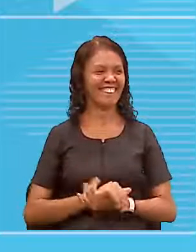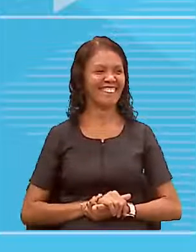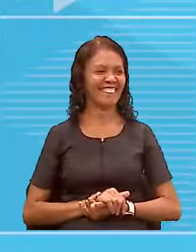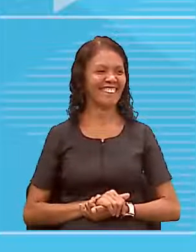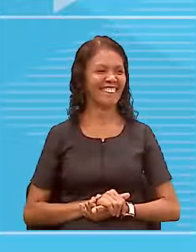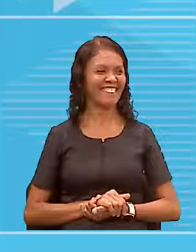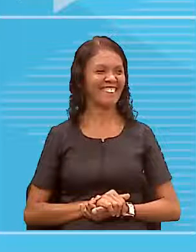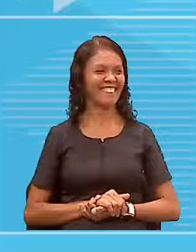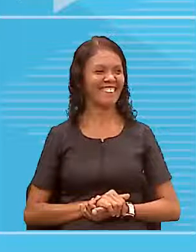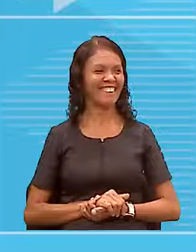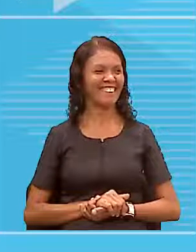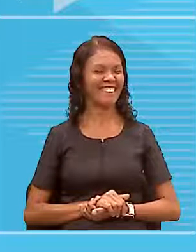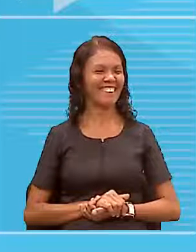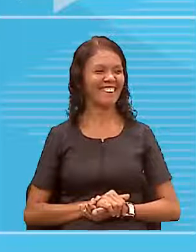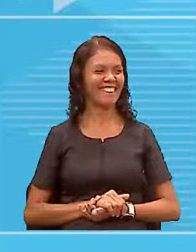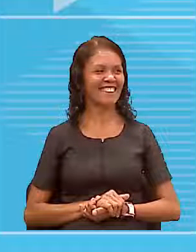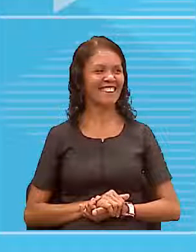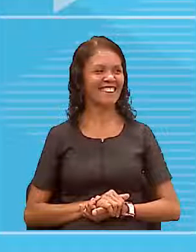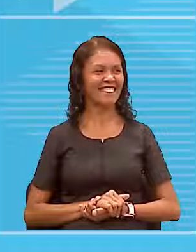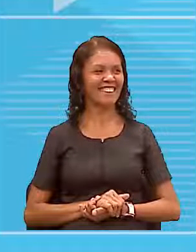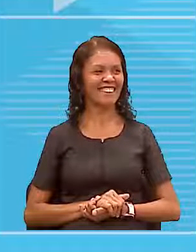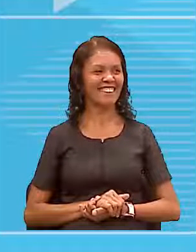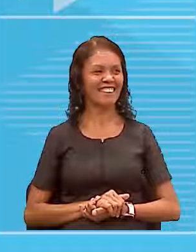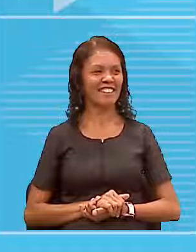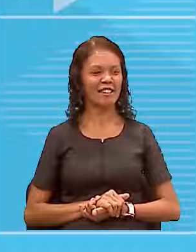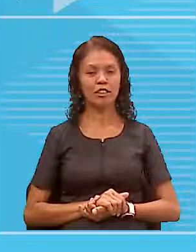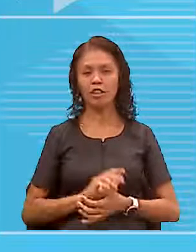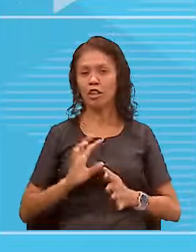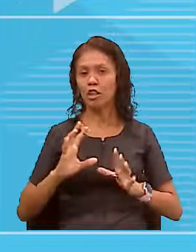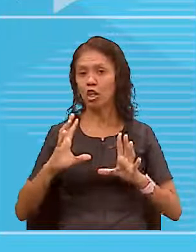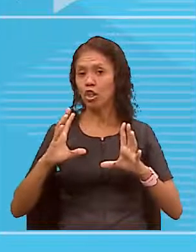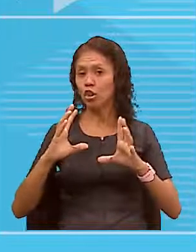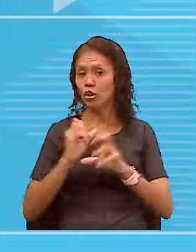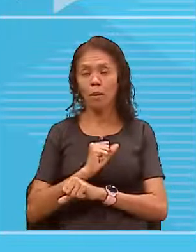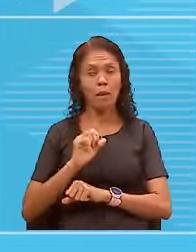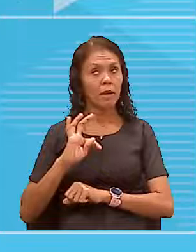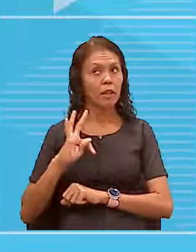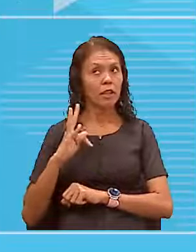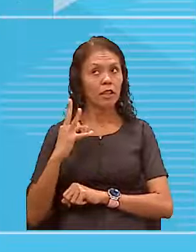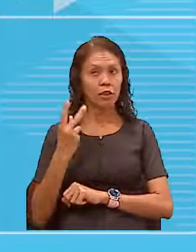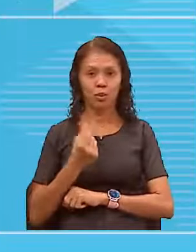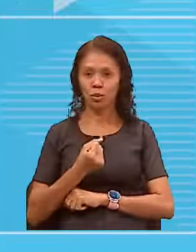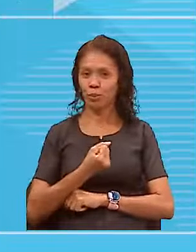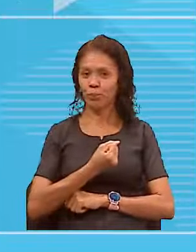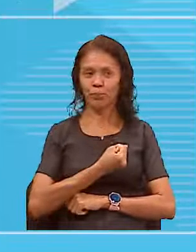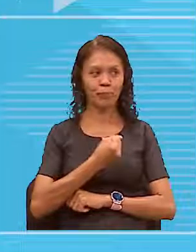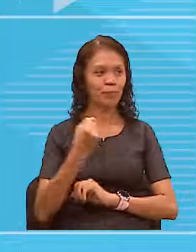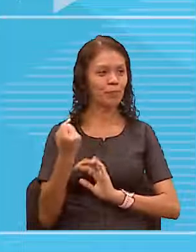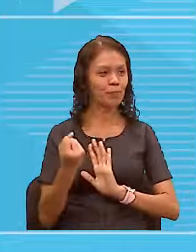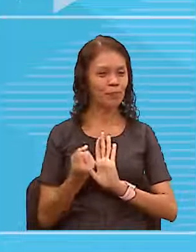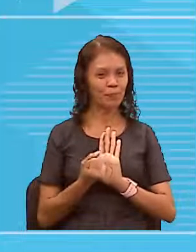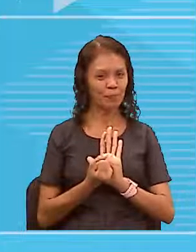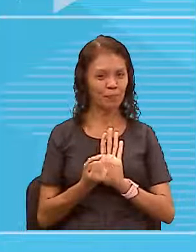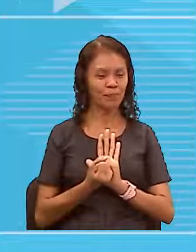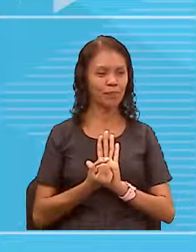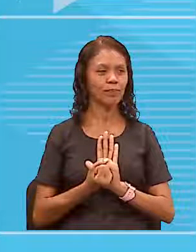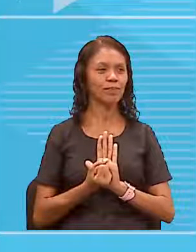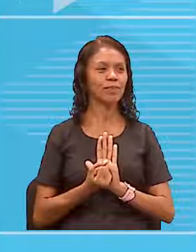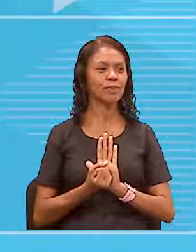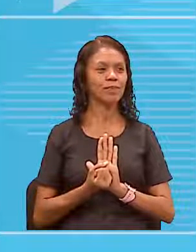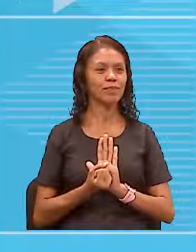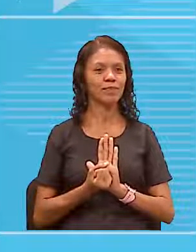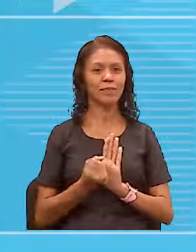apaixonado. Então, meus amados alunos, somo todos esses números. Depois que eu